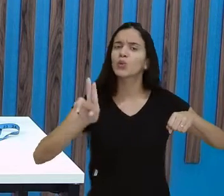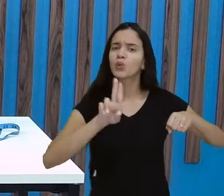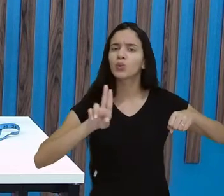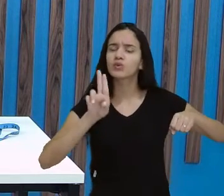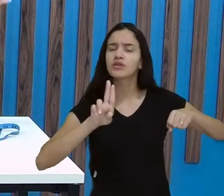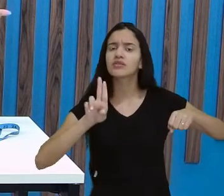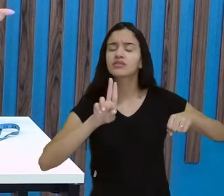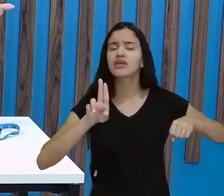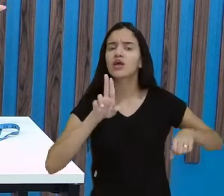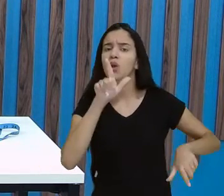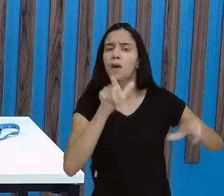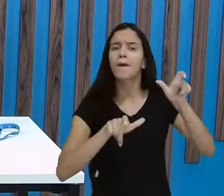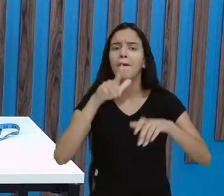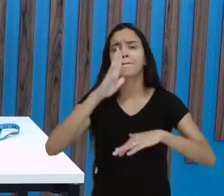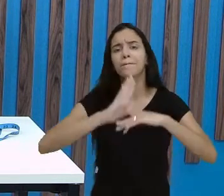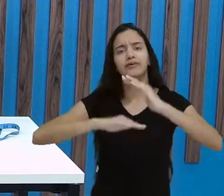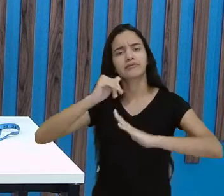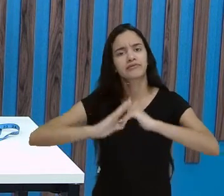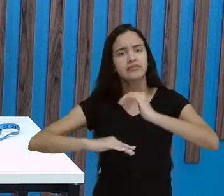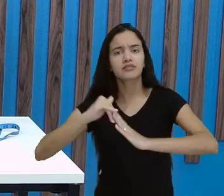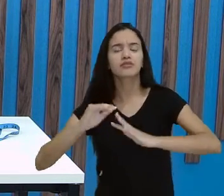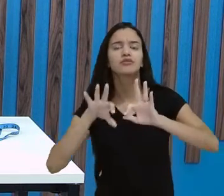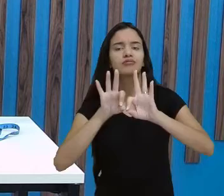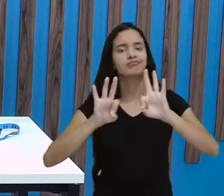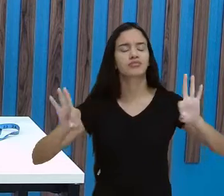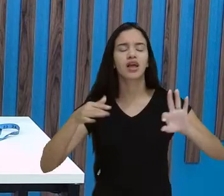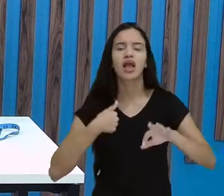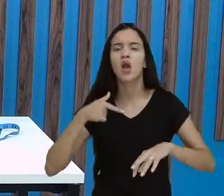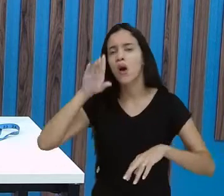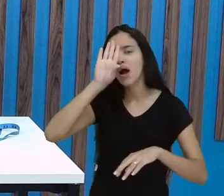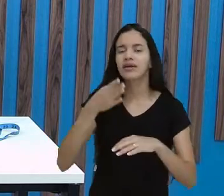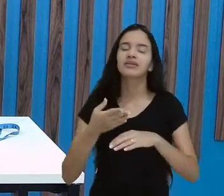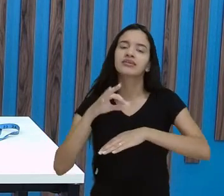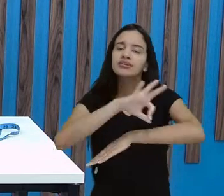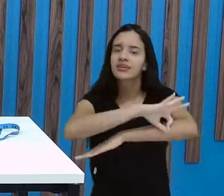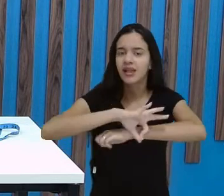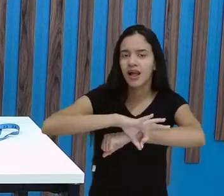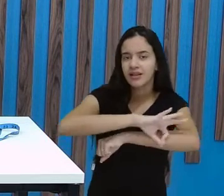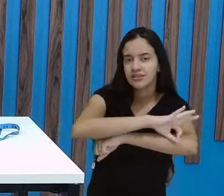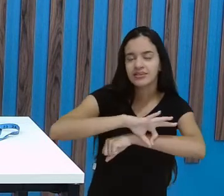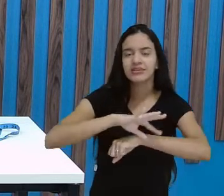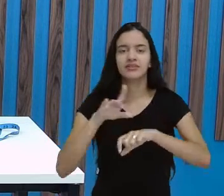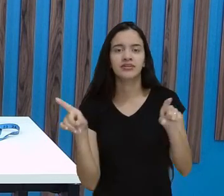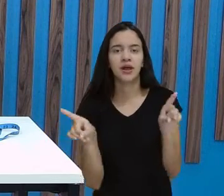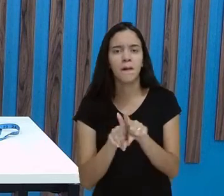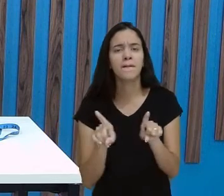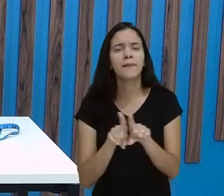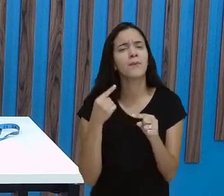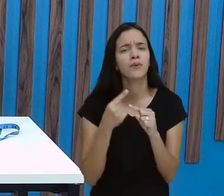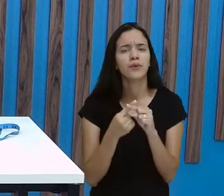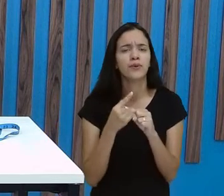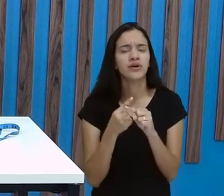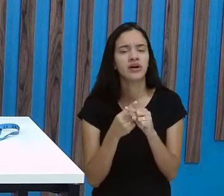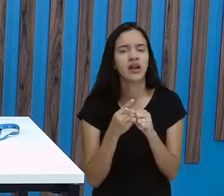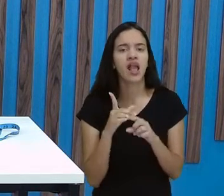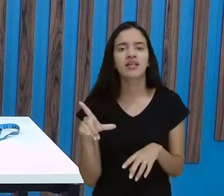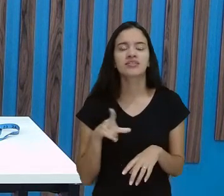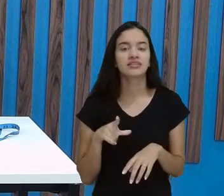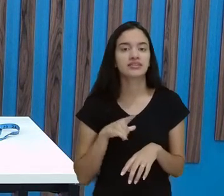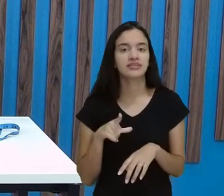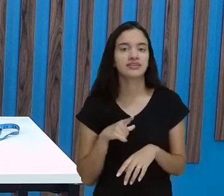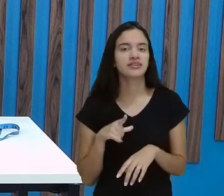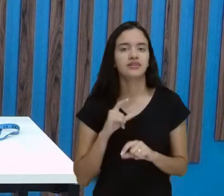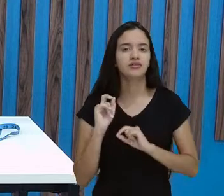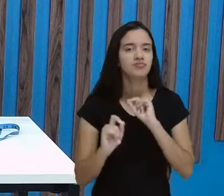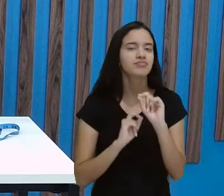vários profissionais, né, que trabalham aí com medida. Eu acredito que arquiteto também. Porque a fita métrica, ela tem